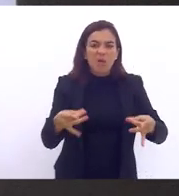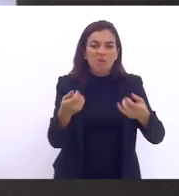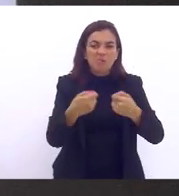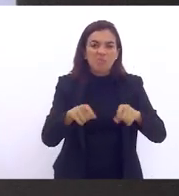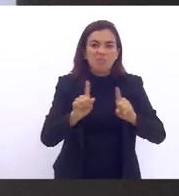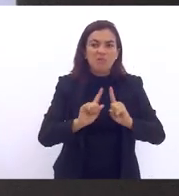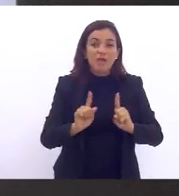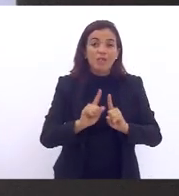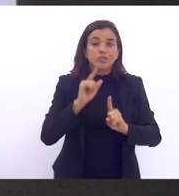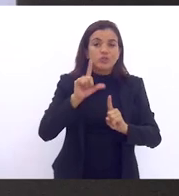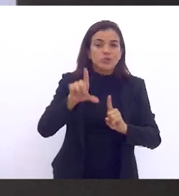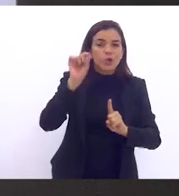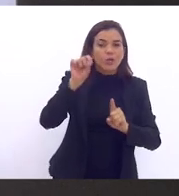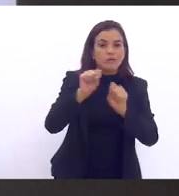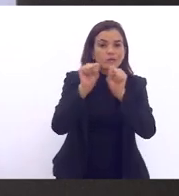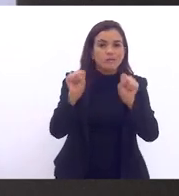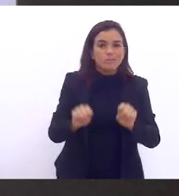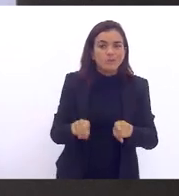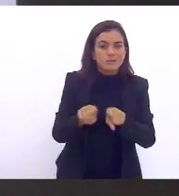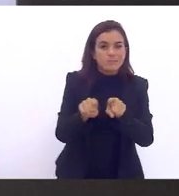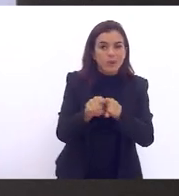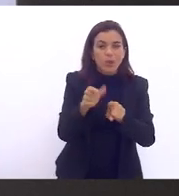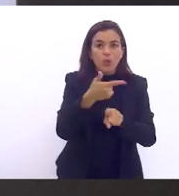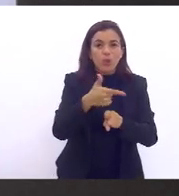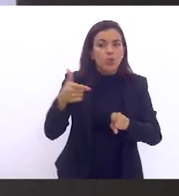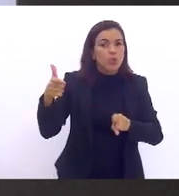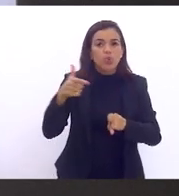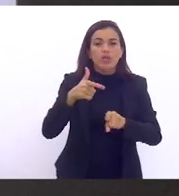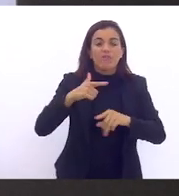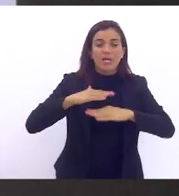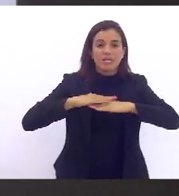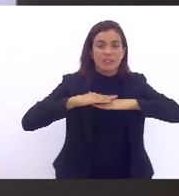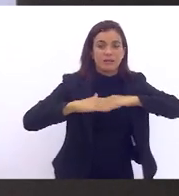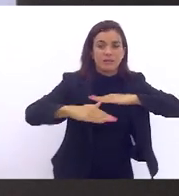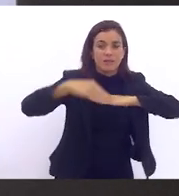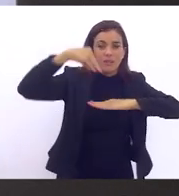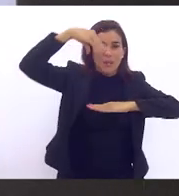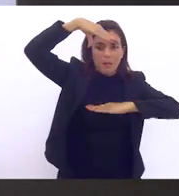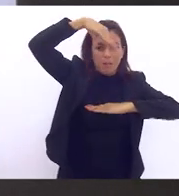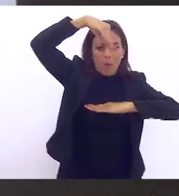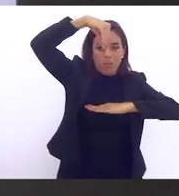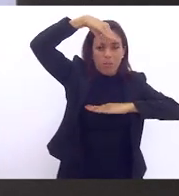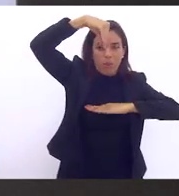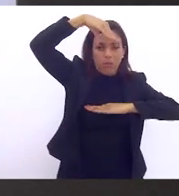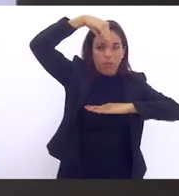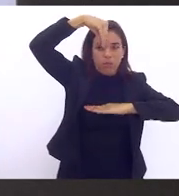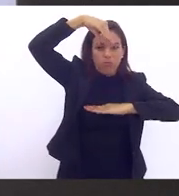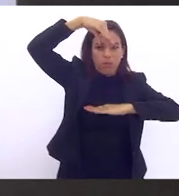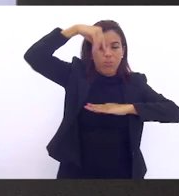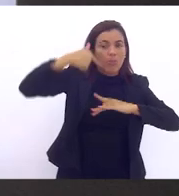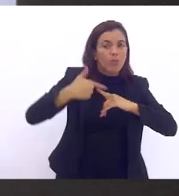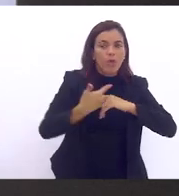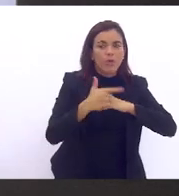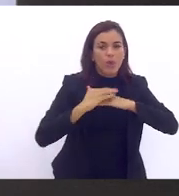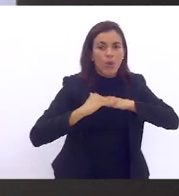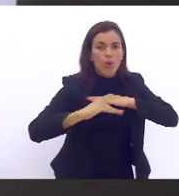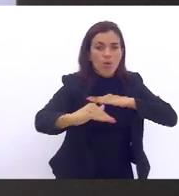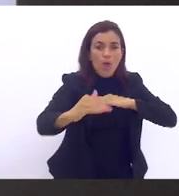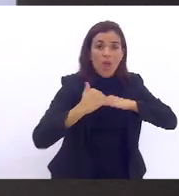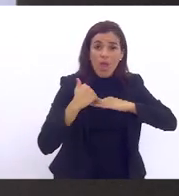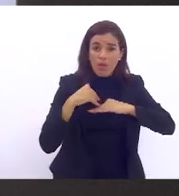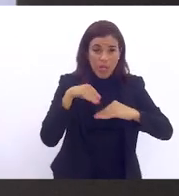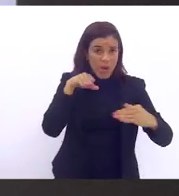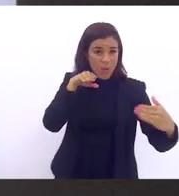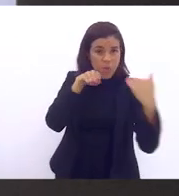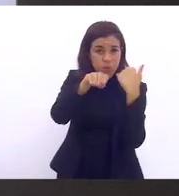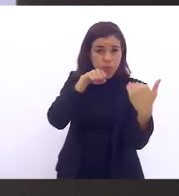Nós escolhemos um sistema também que não tivesse nenhum sor de solo é tudo feito pelo Pórtico Por que não tem no solo se eu quero fluxo livre eu